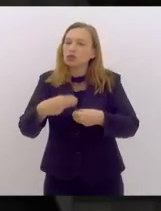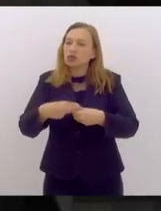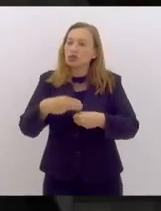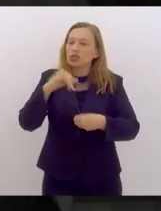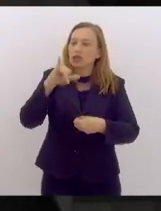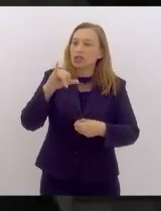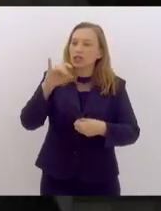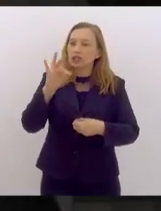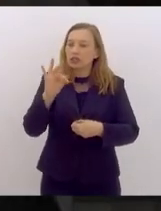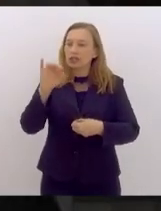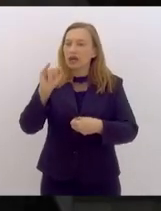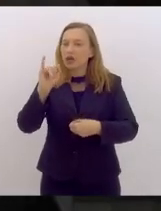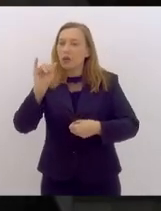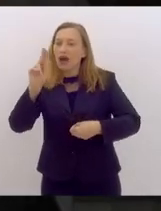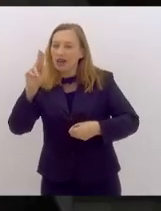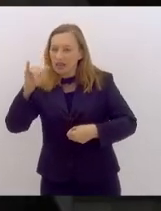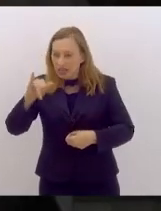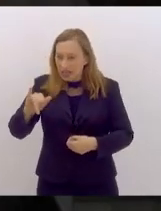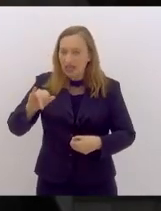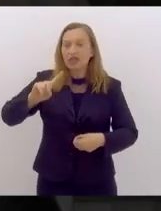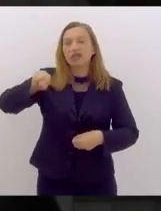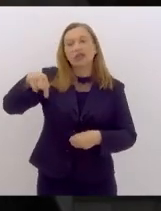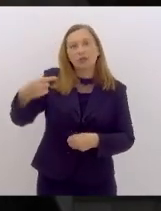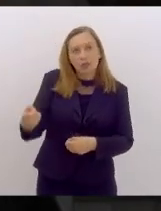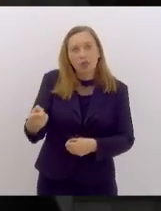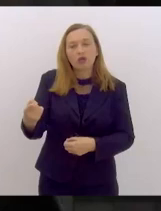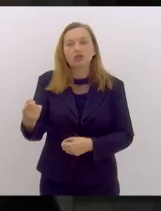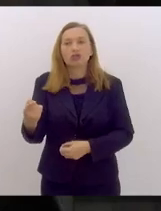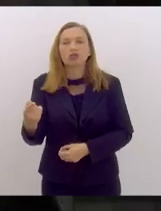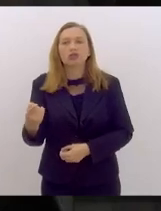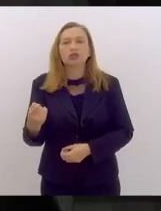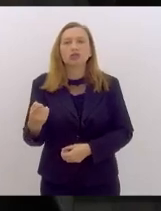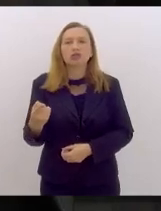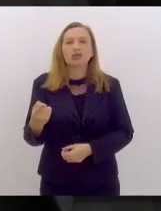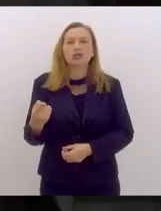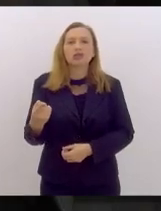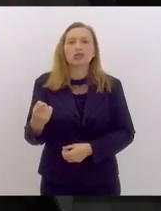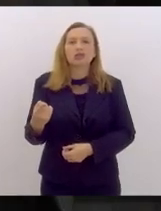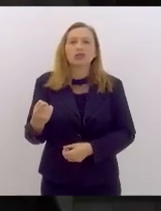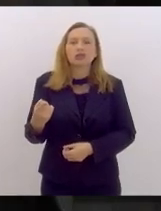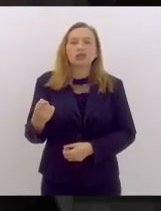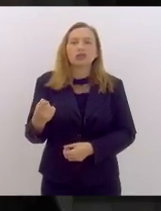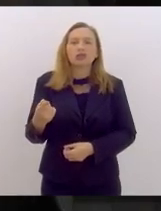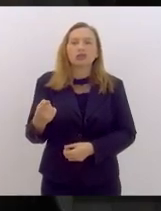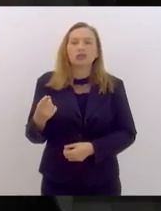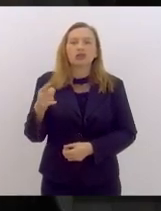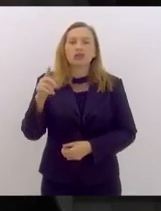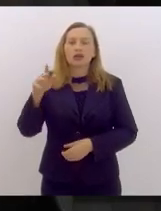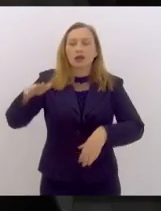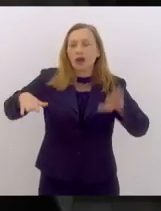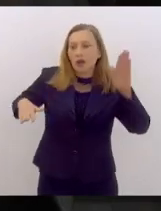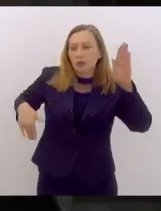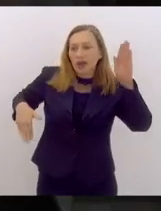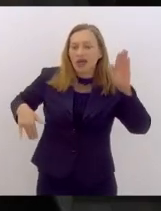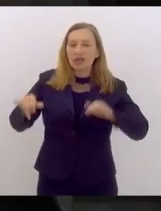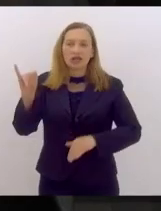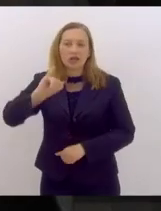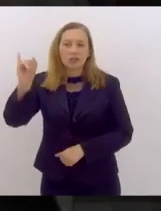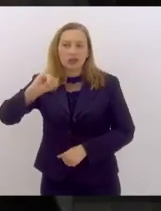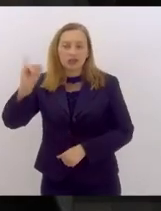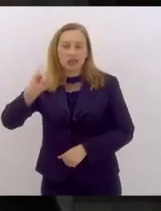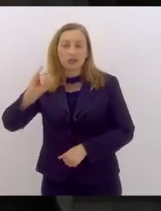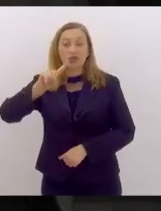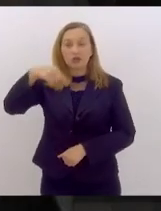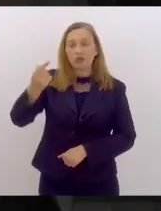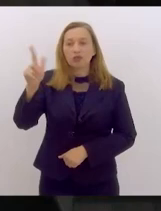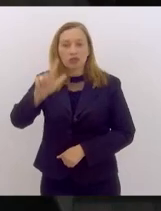Itaguaí e pois tive e na orla da praia de Ipanema e